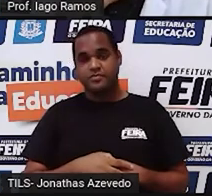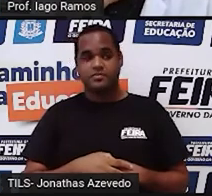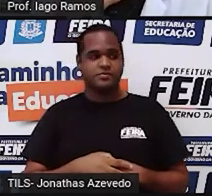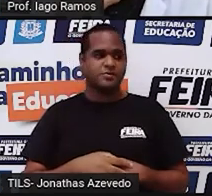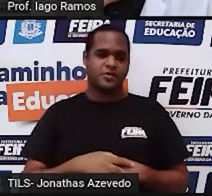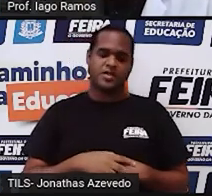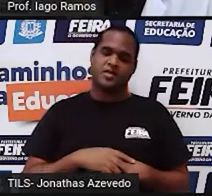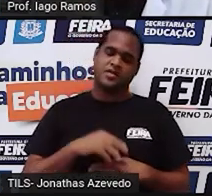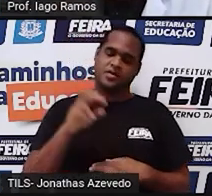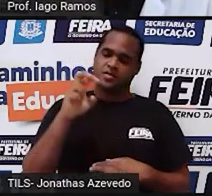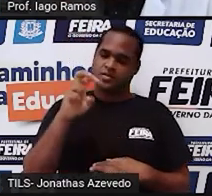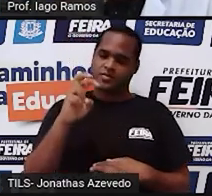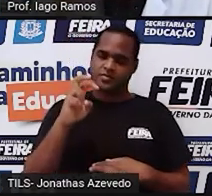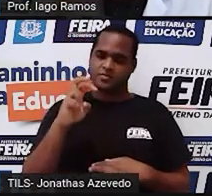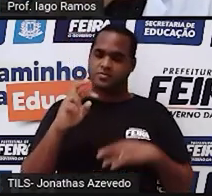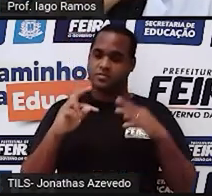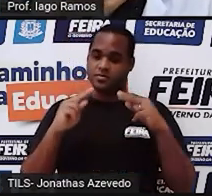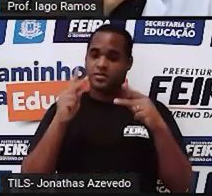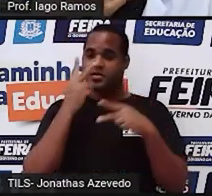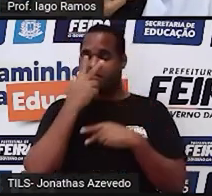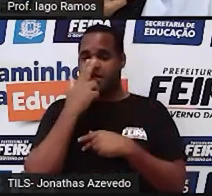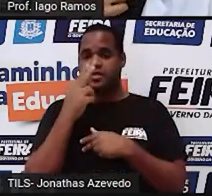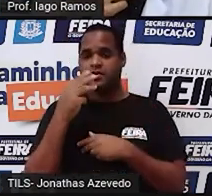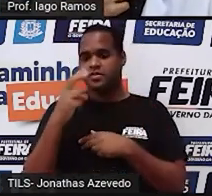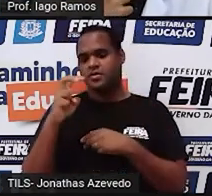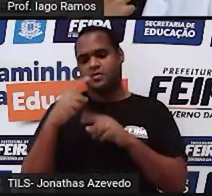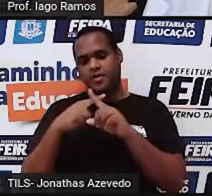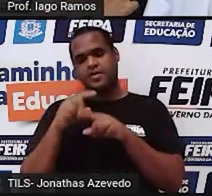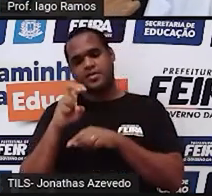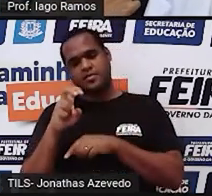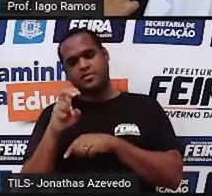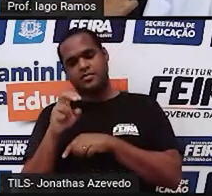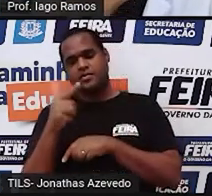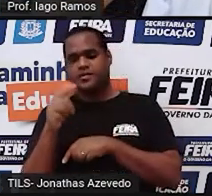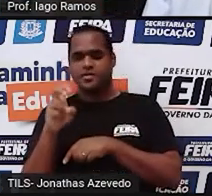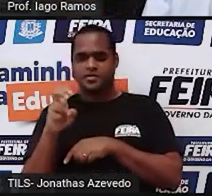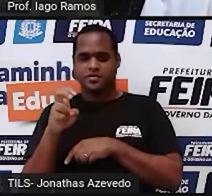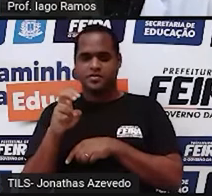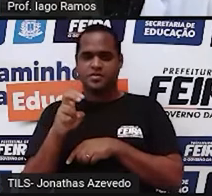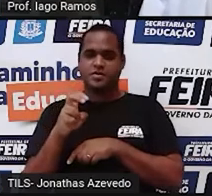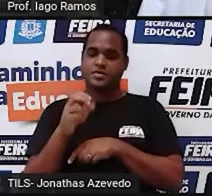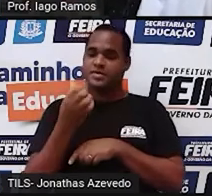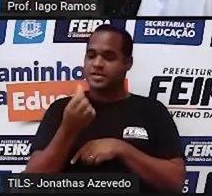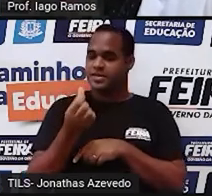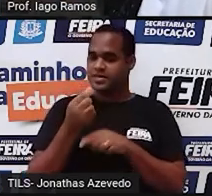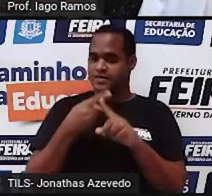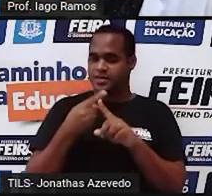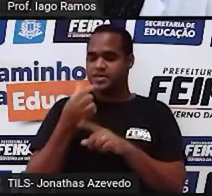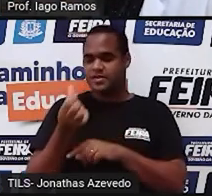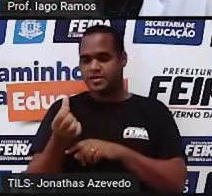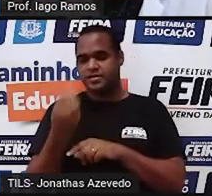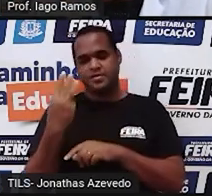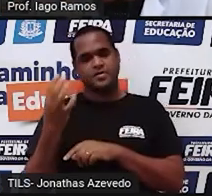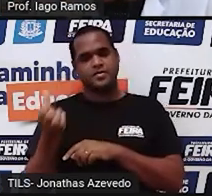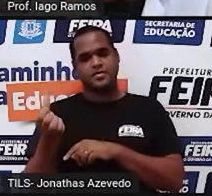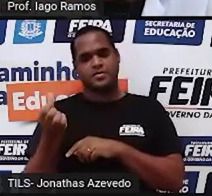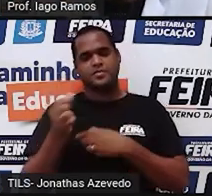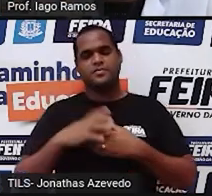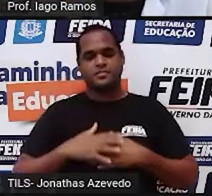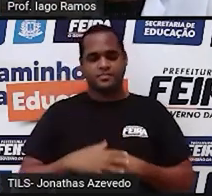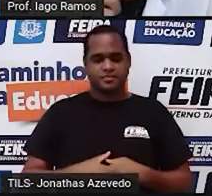professor mas 5 x 5 a 25 seis Professor 6 vezes 6 é 36